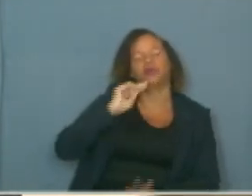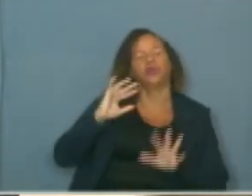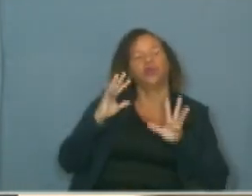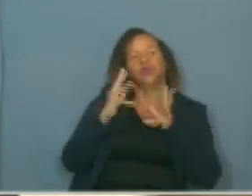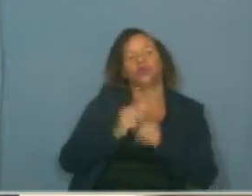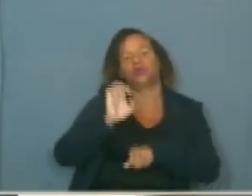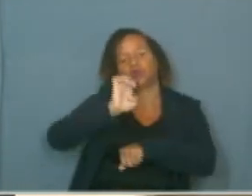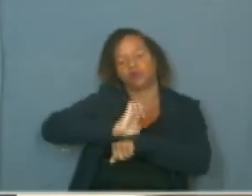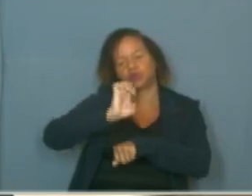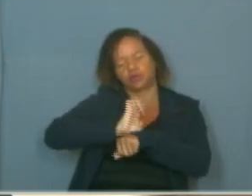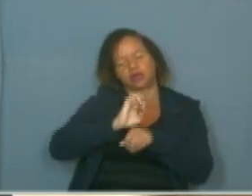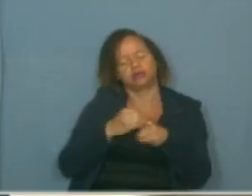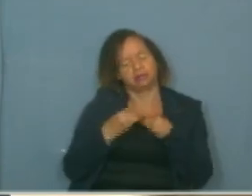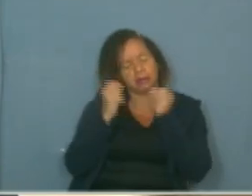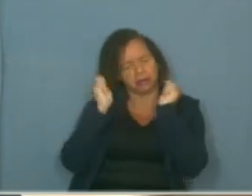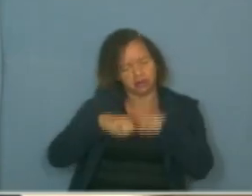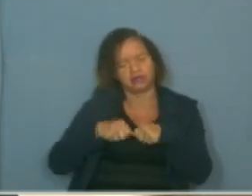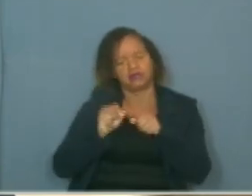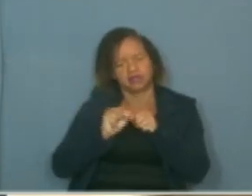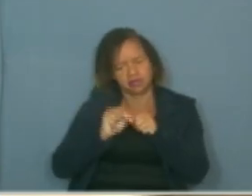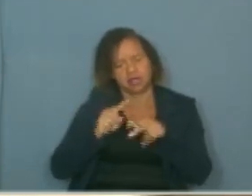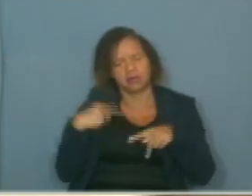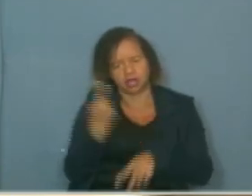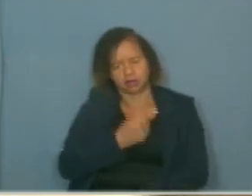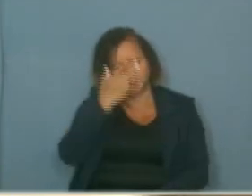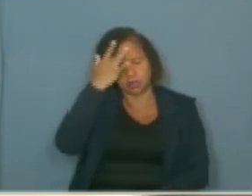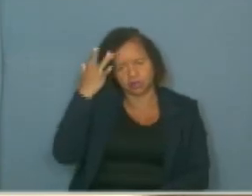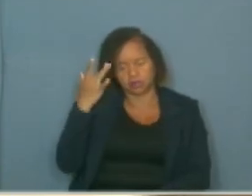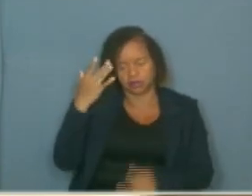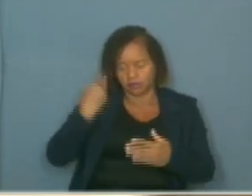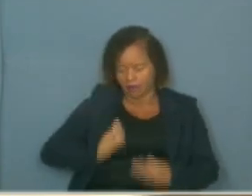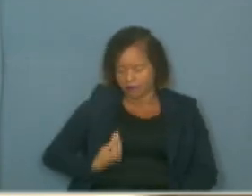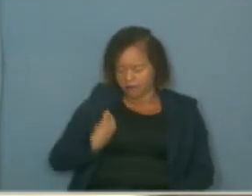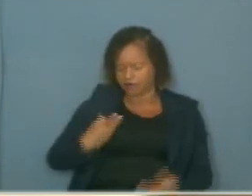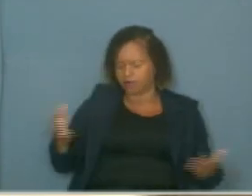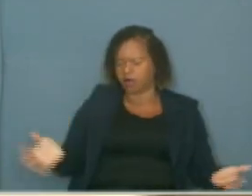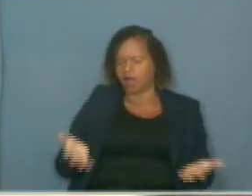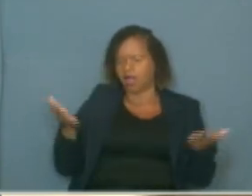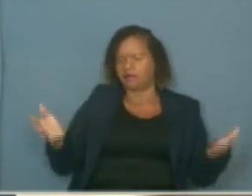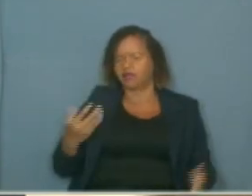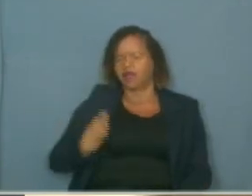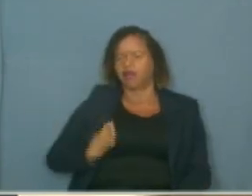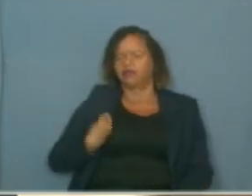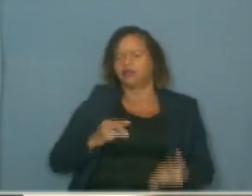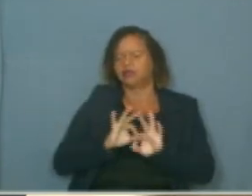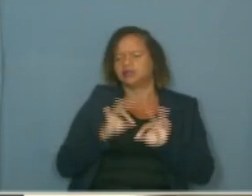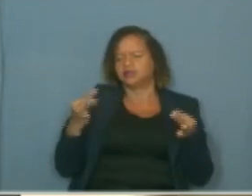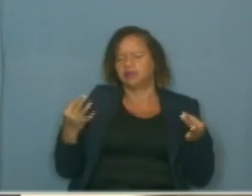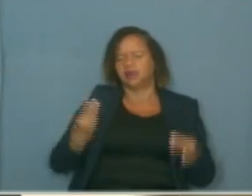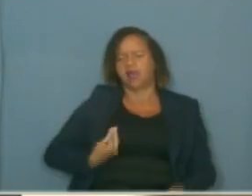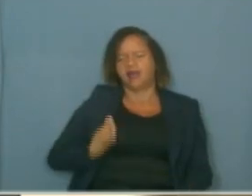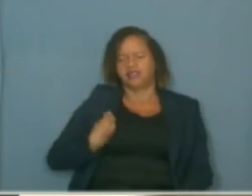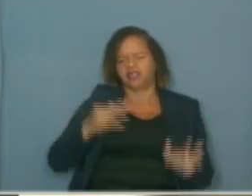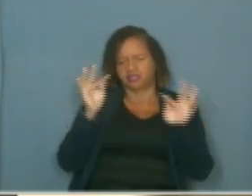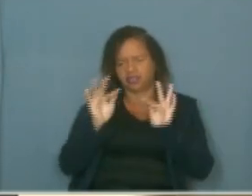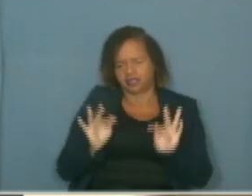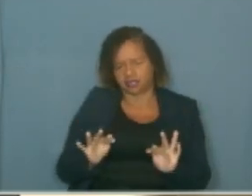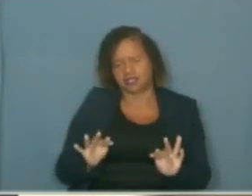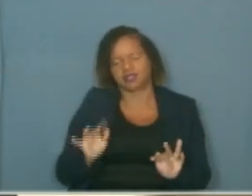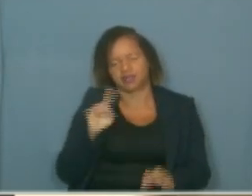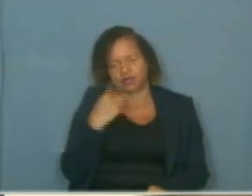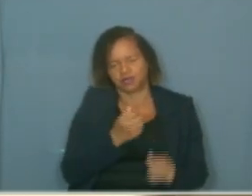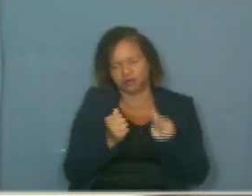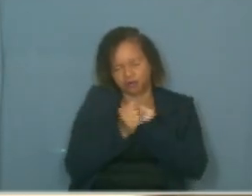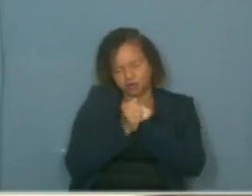que o Estado puder fazer para que as pessoas possam ter uma vida plena, uma vida saudável, uma vida confortável, uma vida feliz. Nós